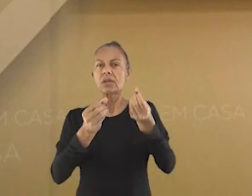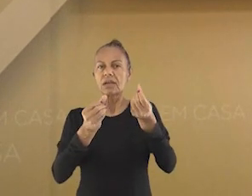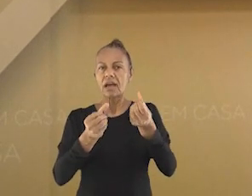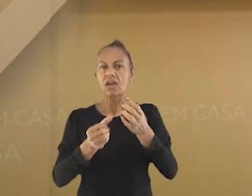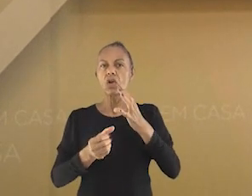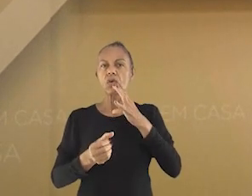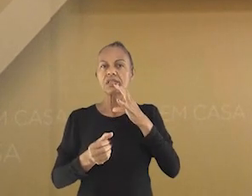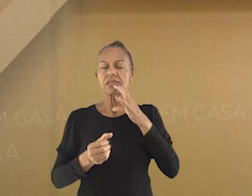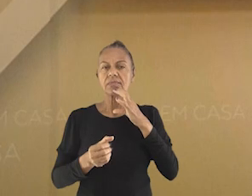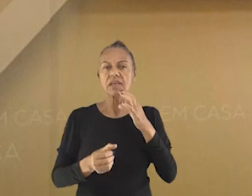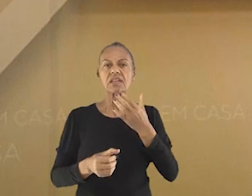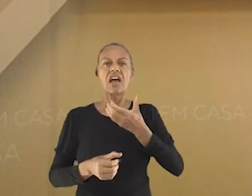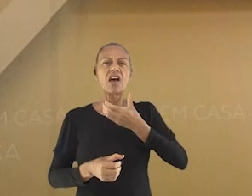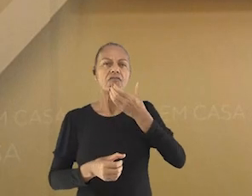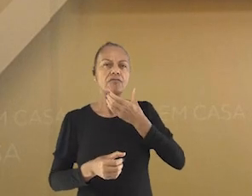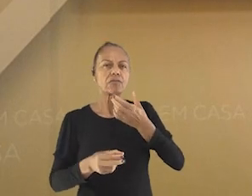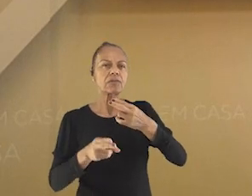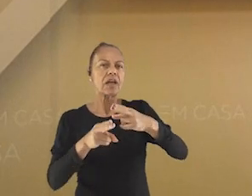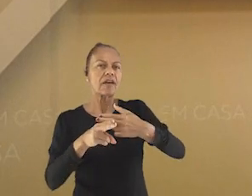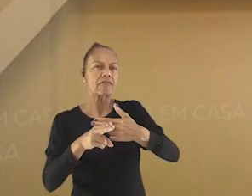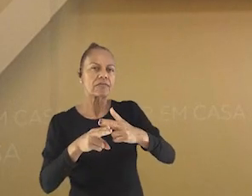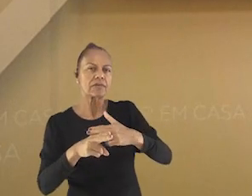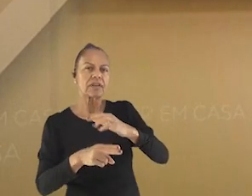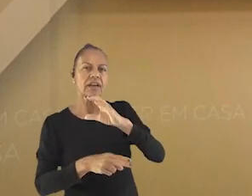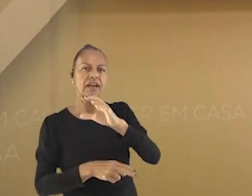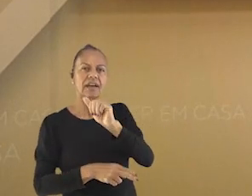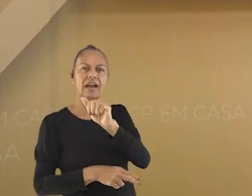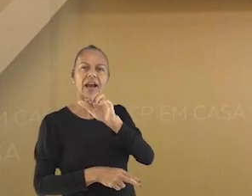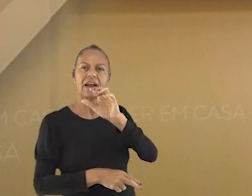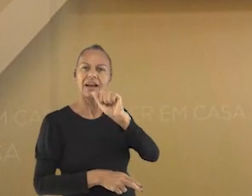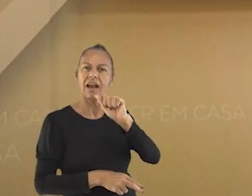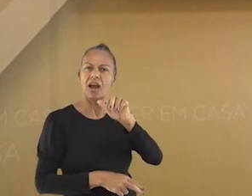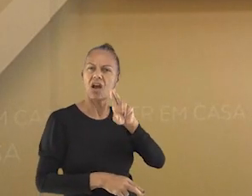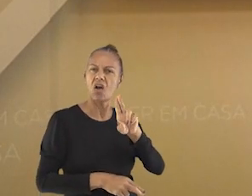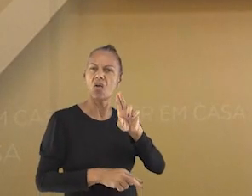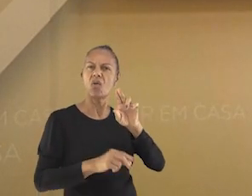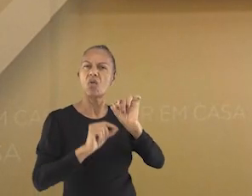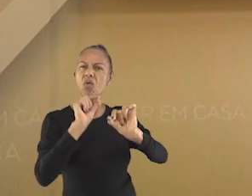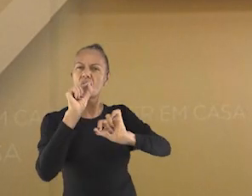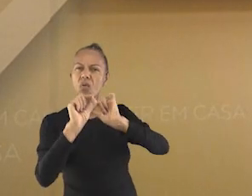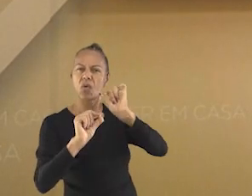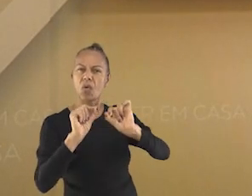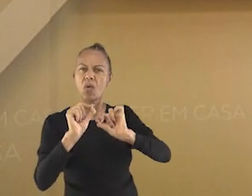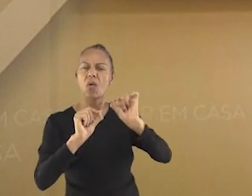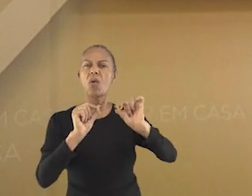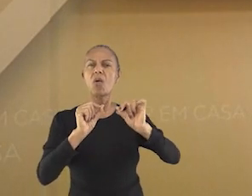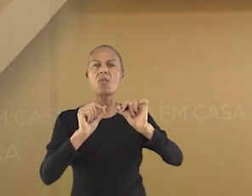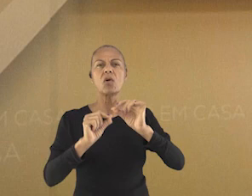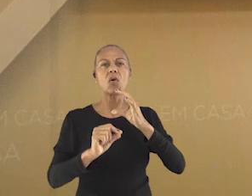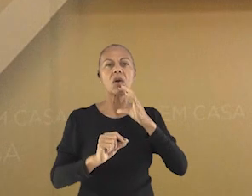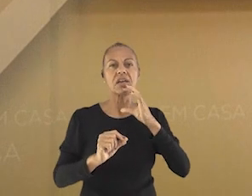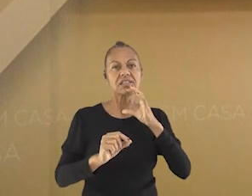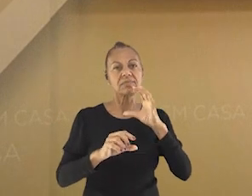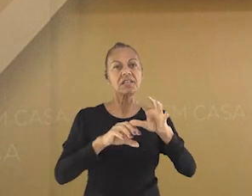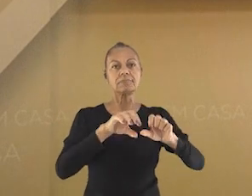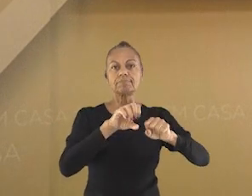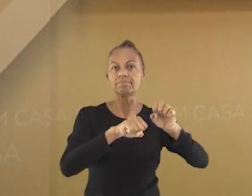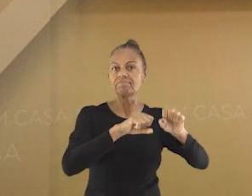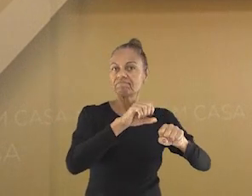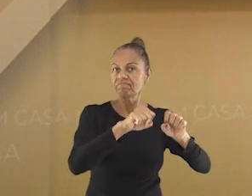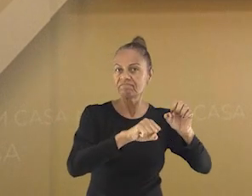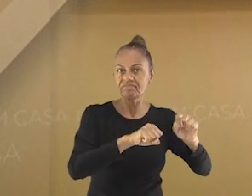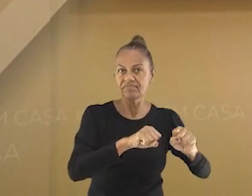mas principalmente aprimorar o conhecimento sobre o cacau, para assim poder dividir esse conhecimento com